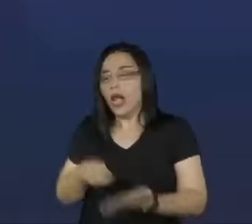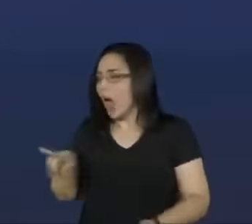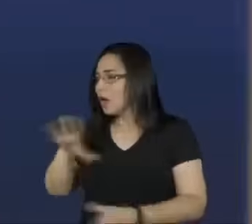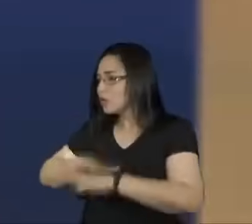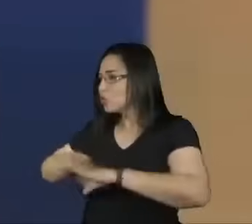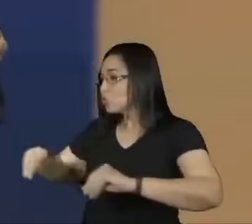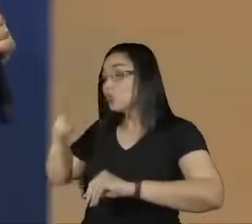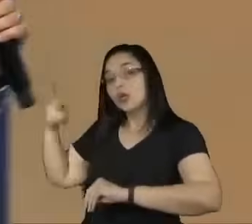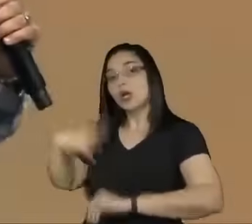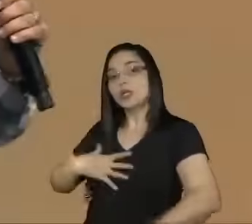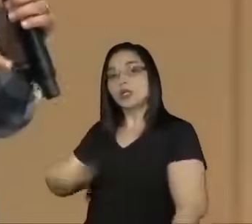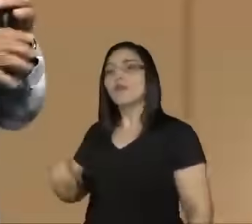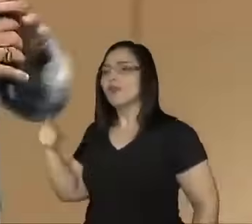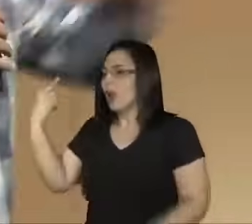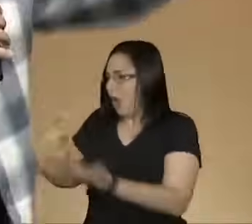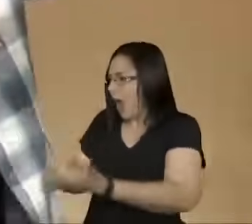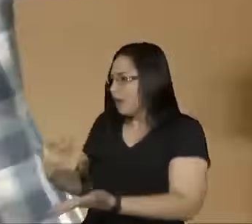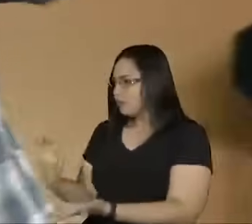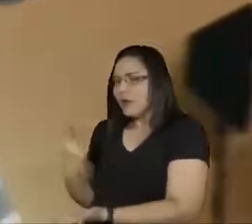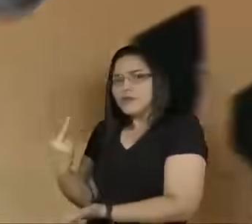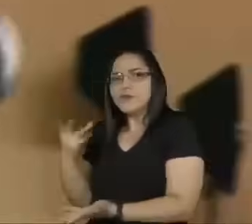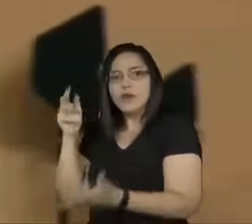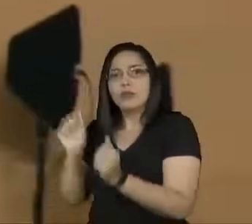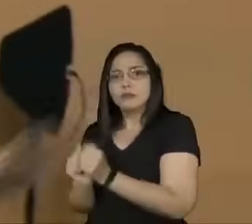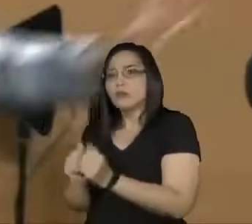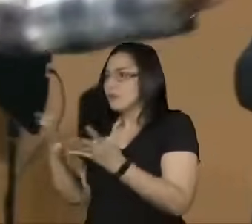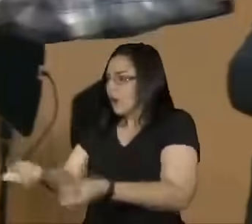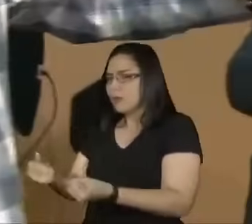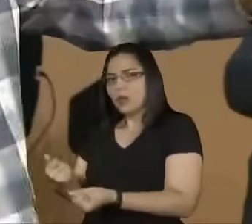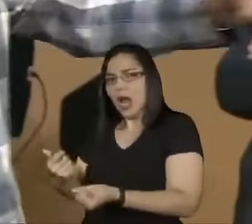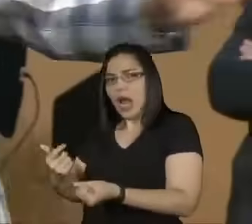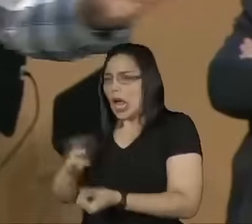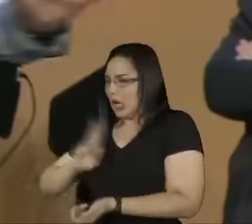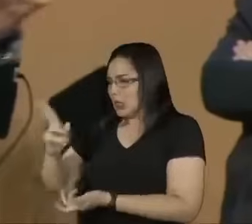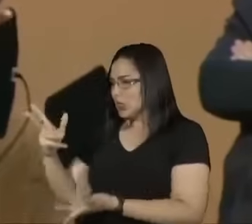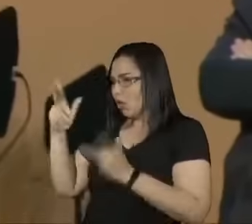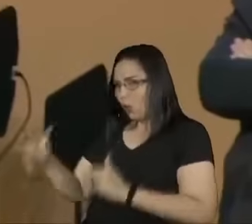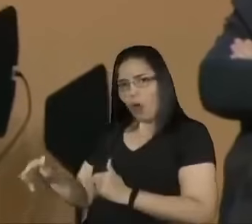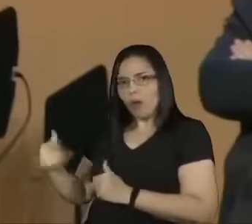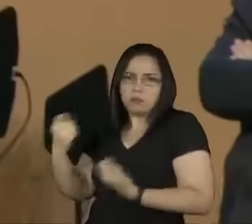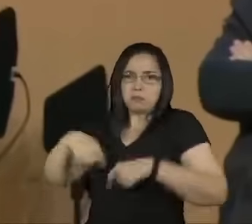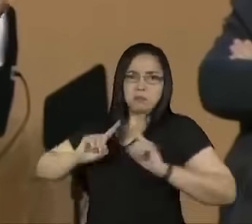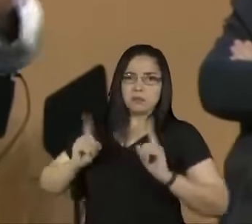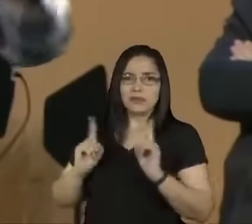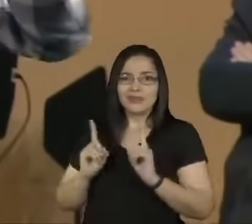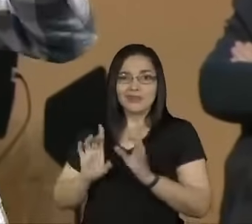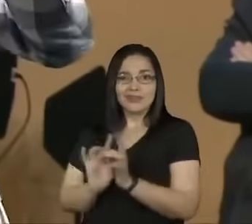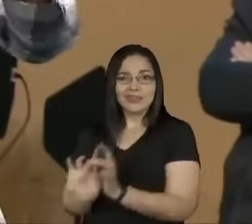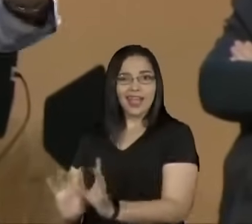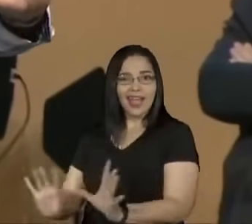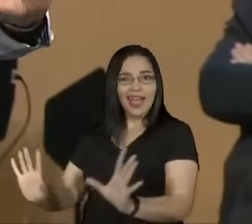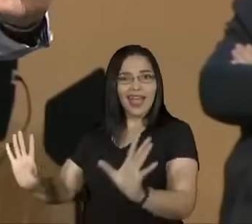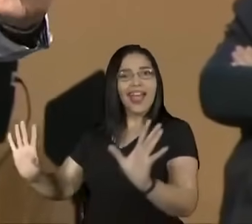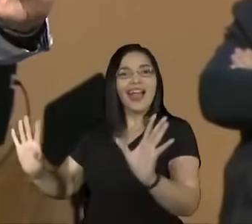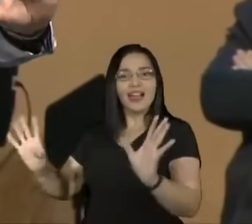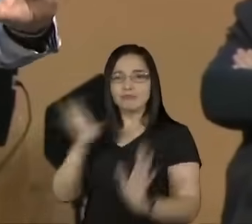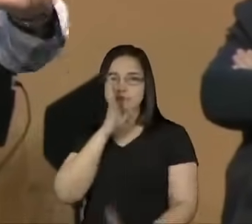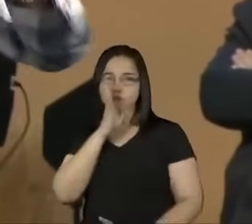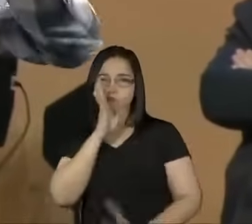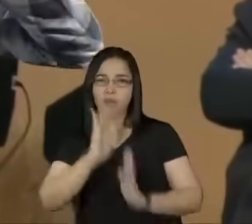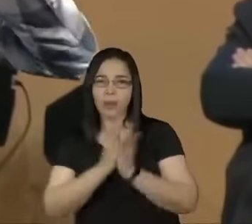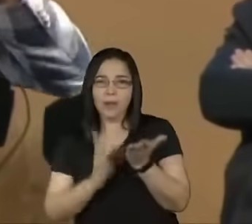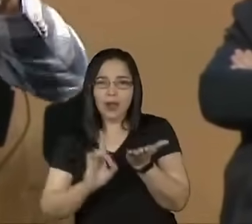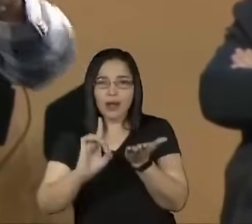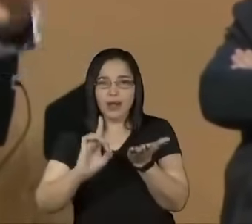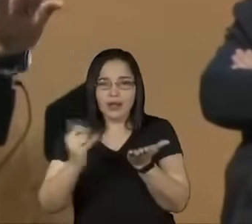teu filho eu vou fazer com você vocês não precisa ser da minha religião não deixa a pessoa aqui ela vai ouvir a palavra